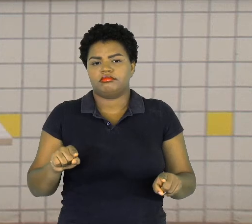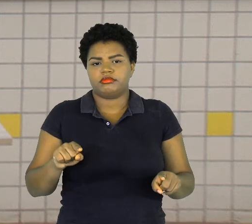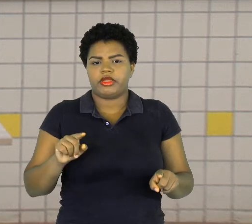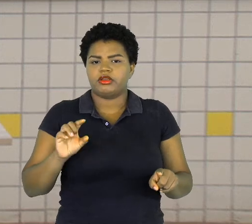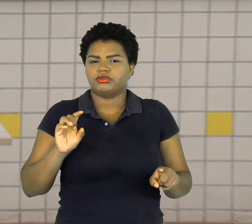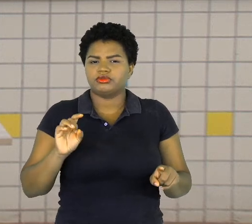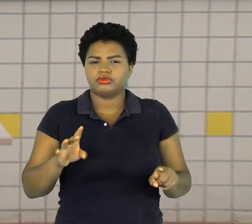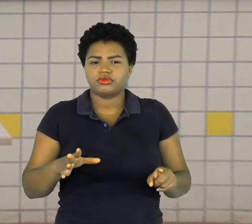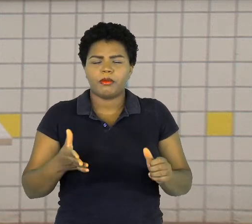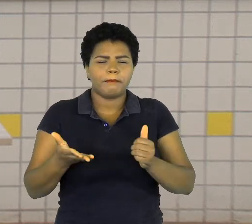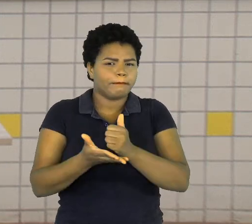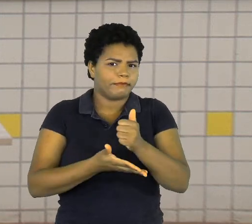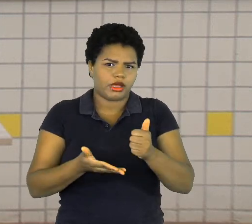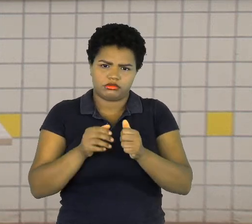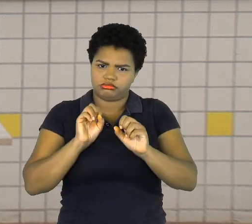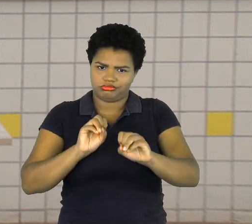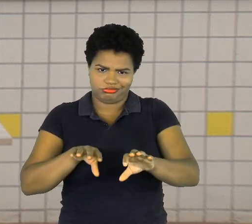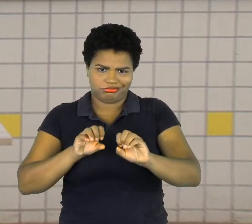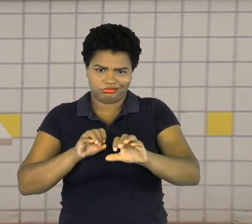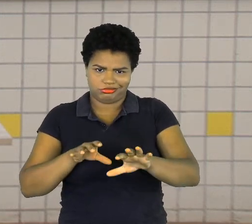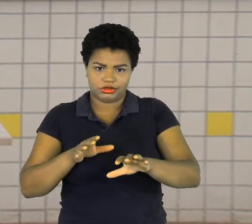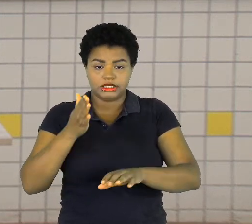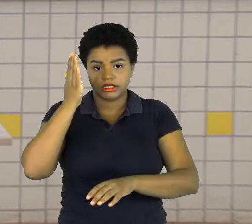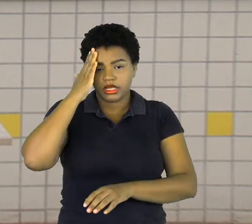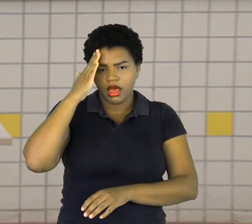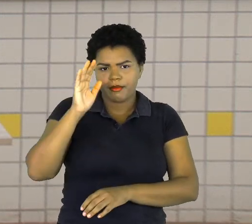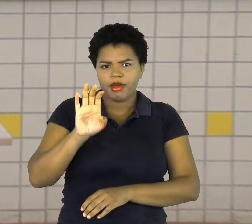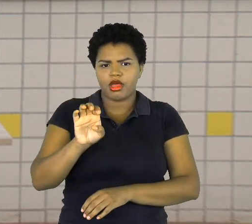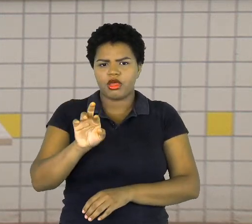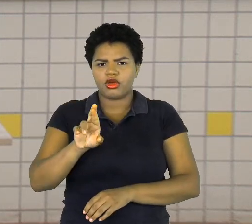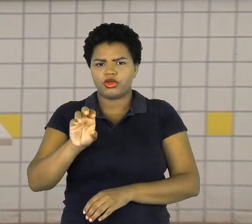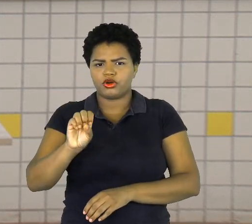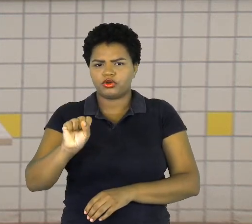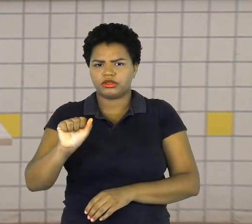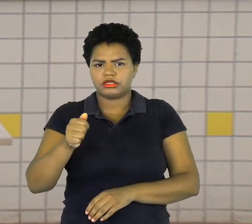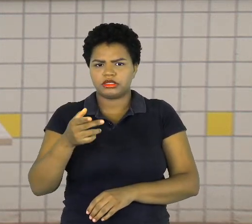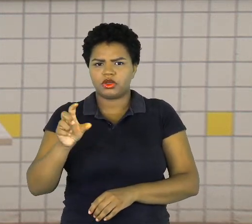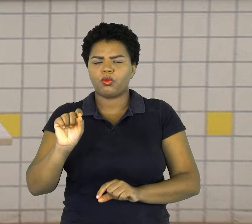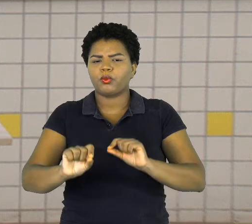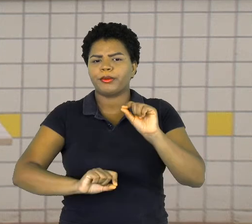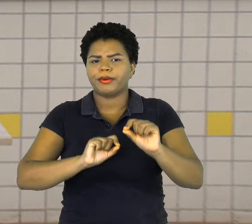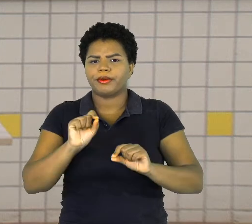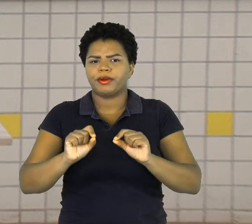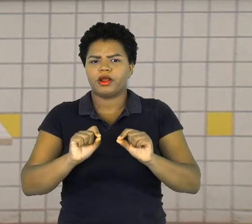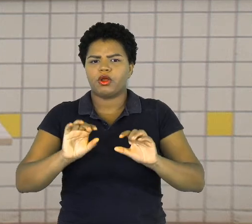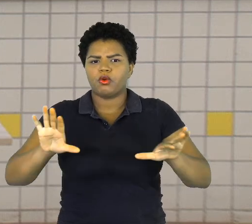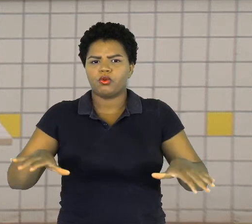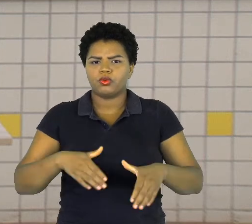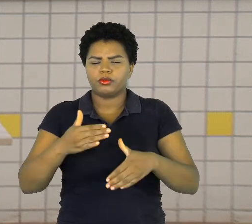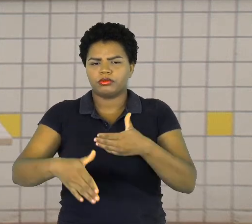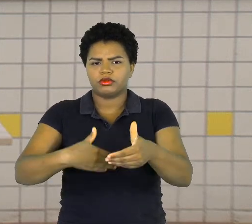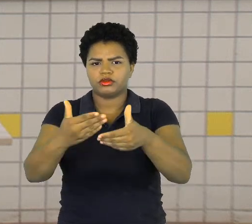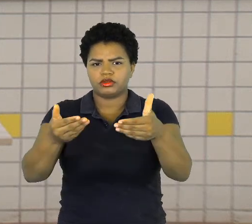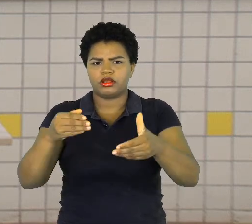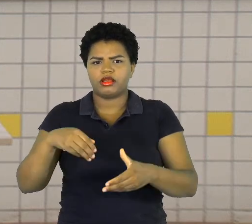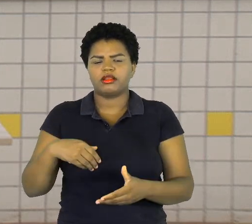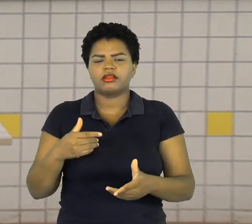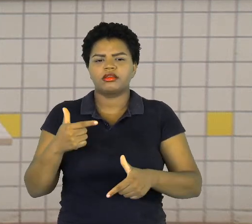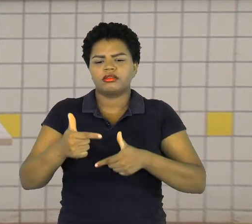pincelada, ok? Já sabe o que é erosão? Que é o conjunto de processos que atuam na superfície, capaz